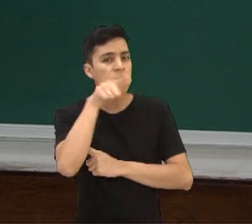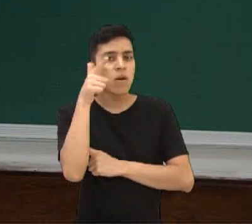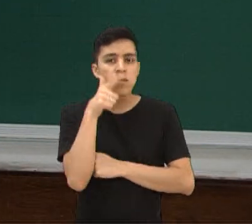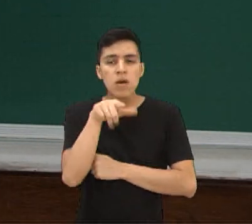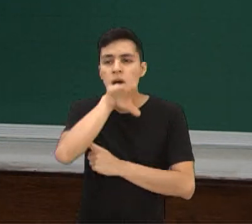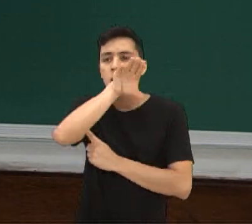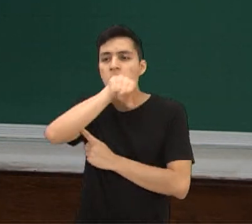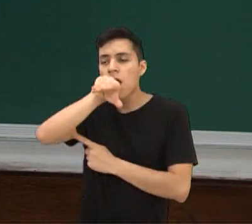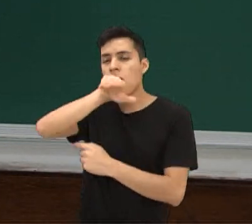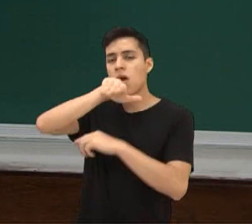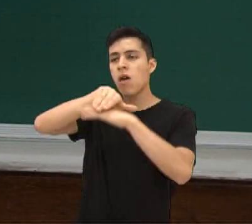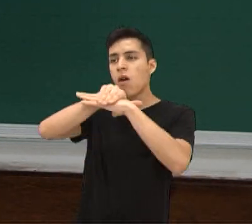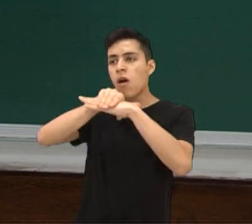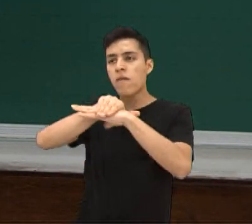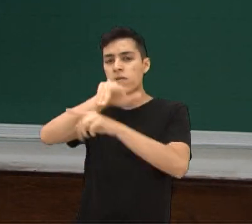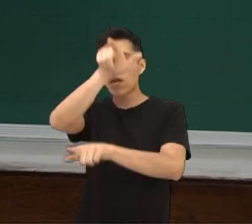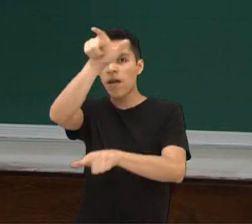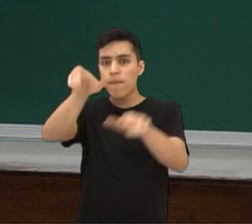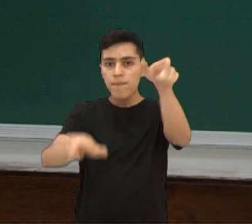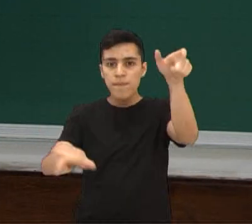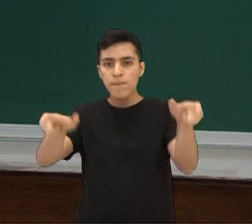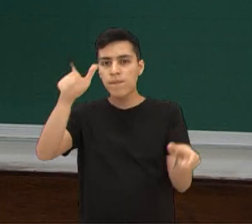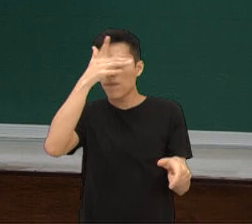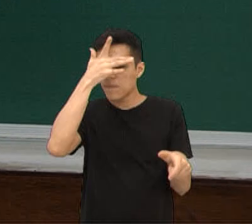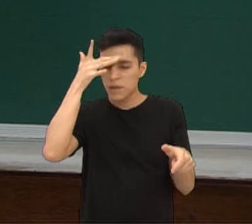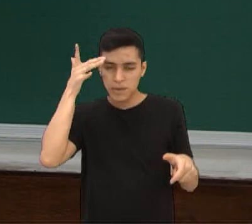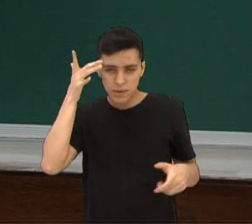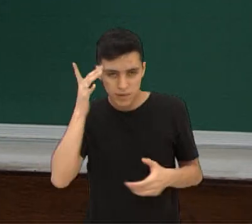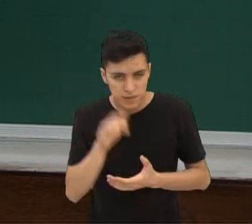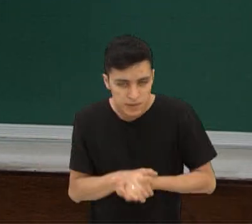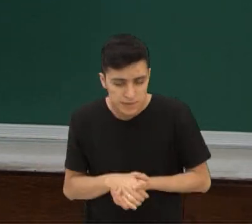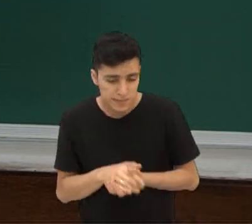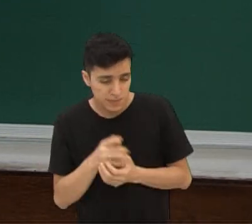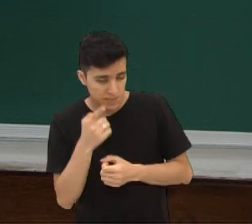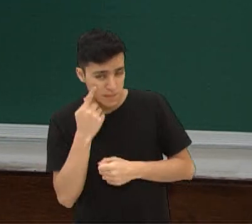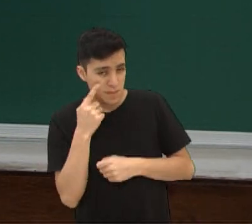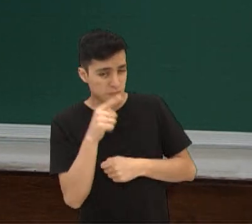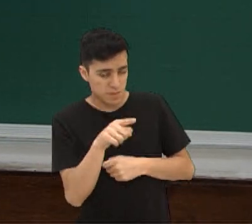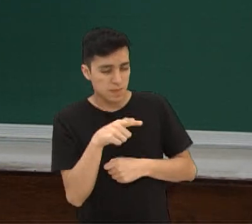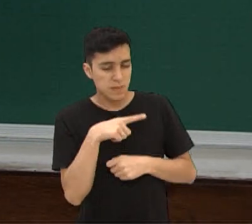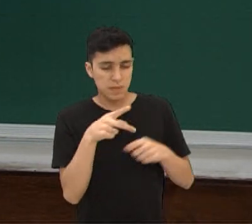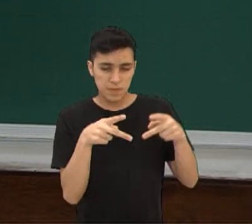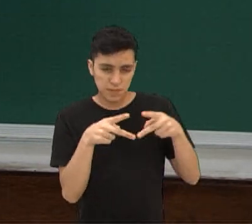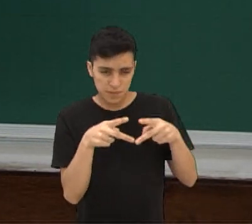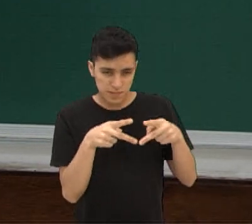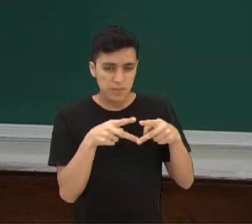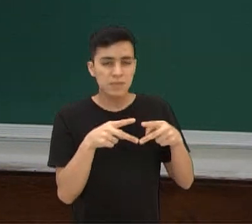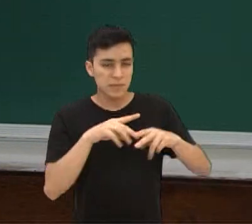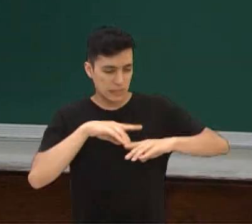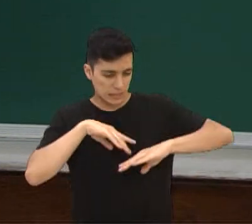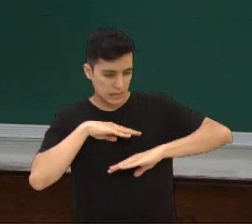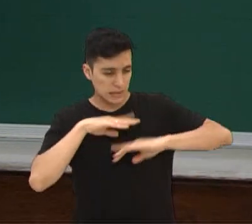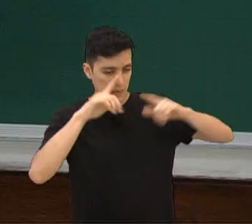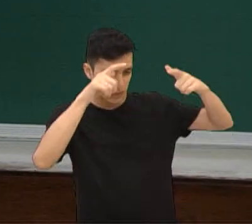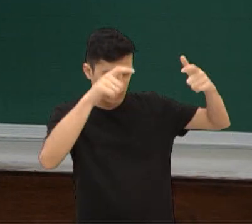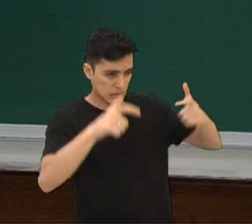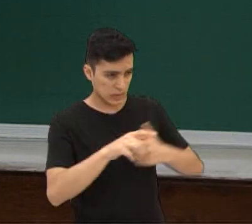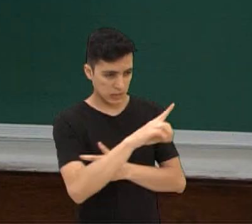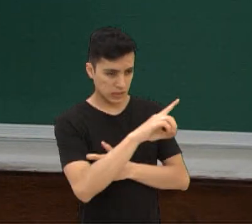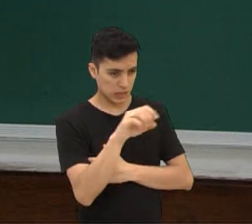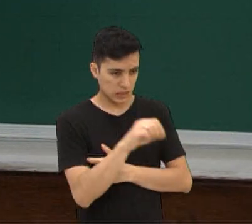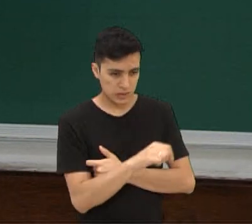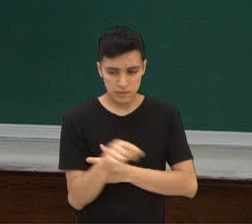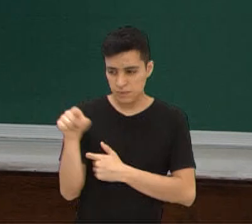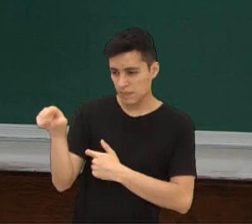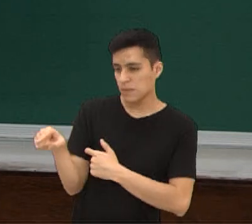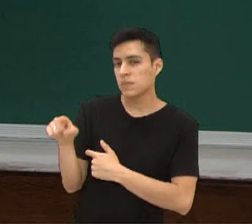pessoas. Novamente, fazendo a relação aqui, vejam que eu tenho duas situações. Nós temos a localização, o zoológico, e temos a